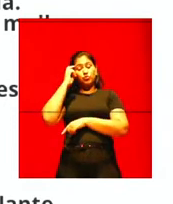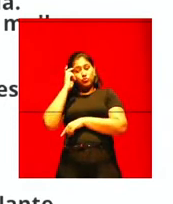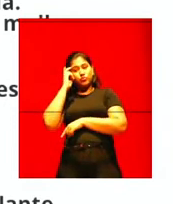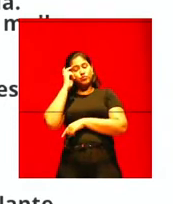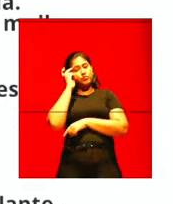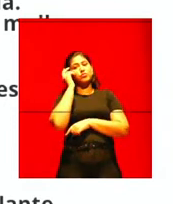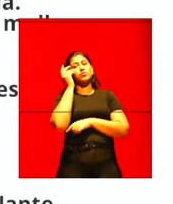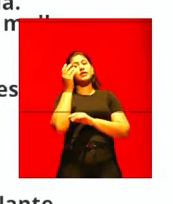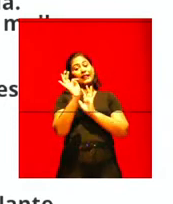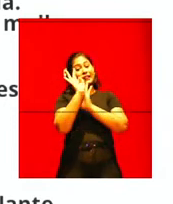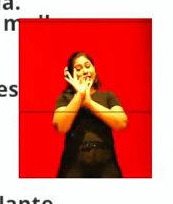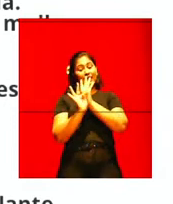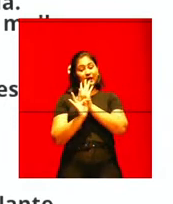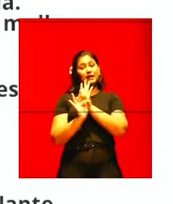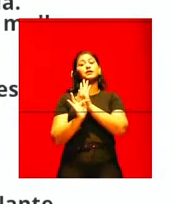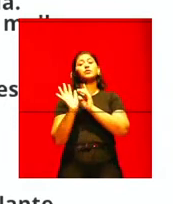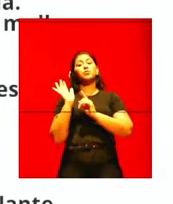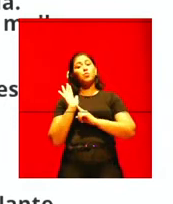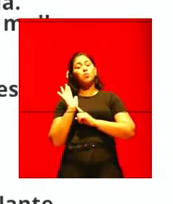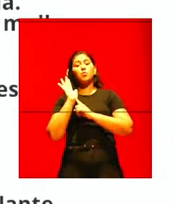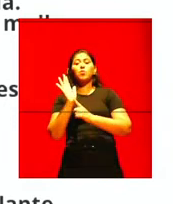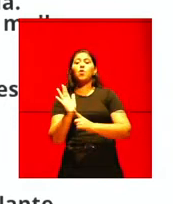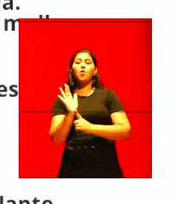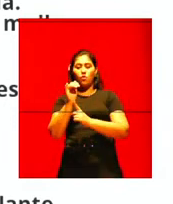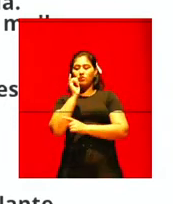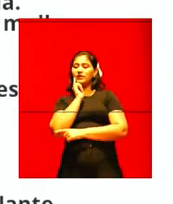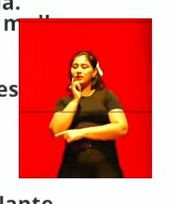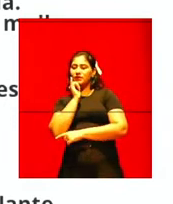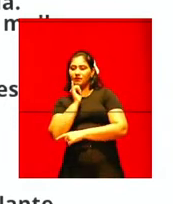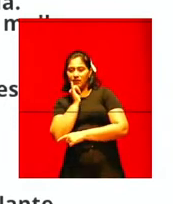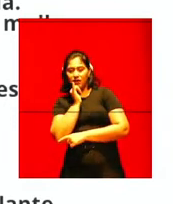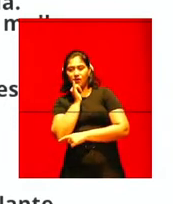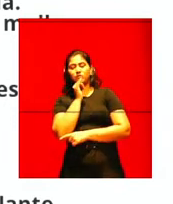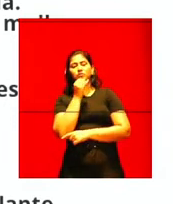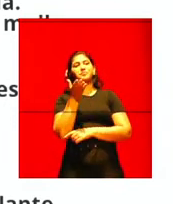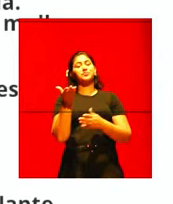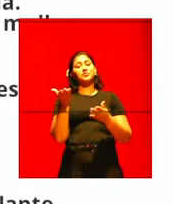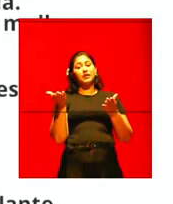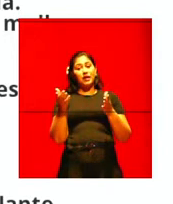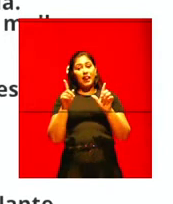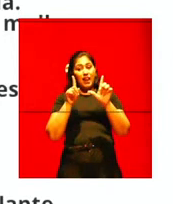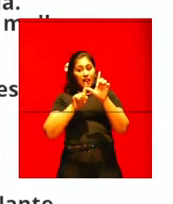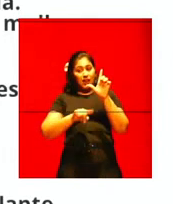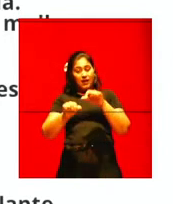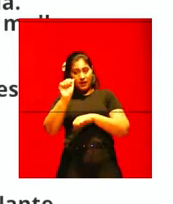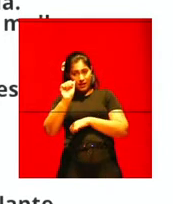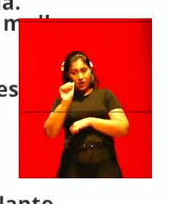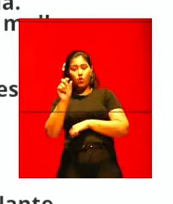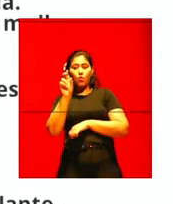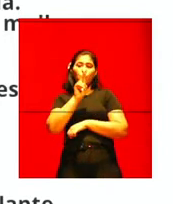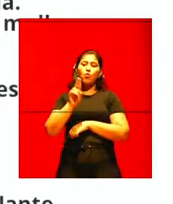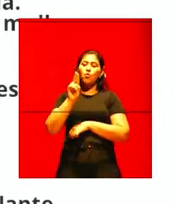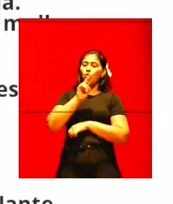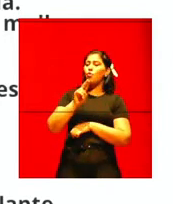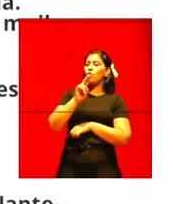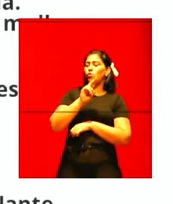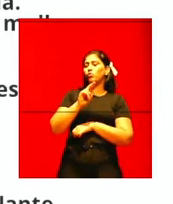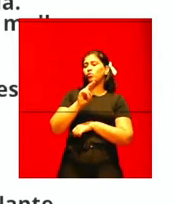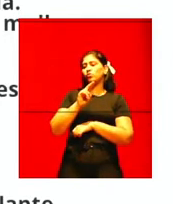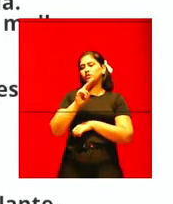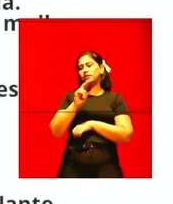exemplifica essa característica da língua, evidenciando que, letra A, O uso de palavras novas deve